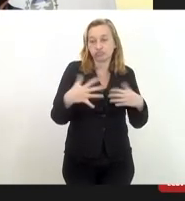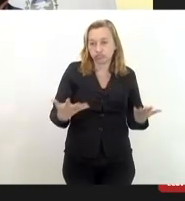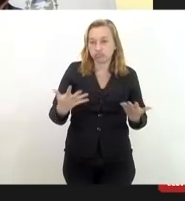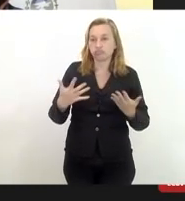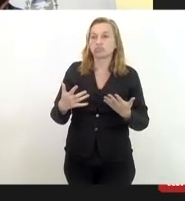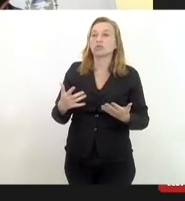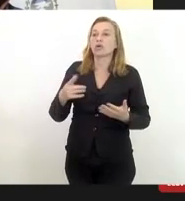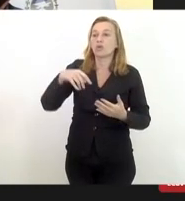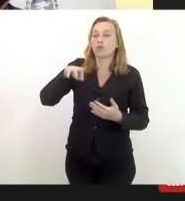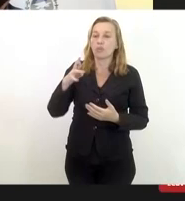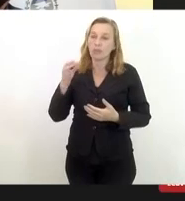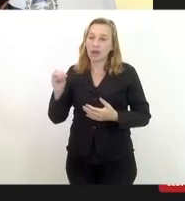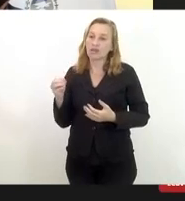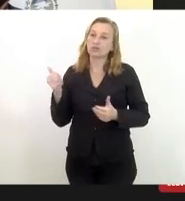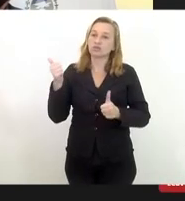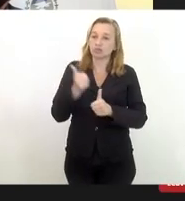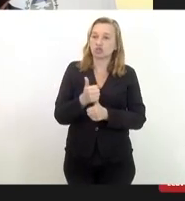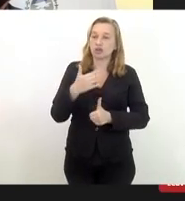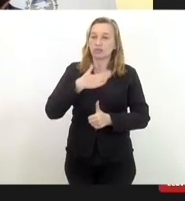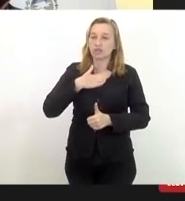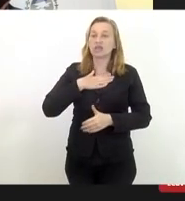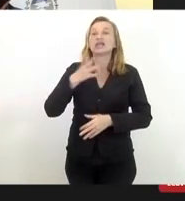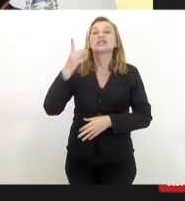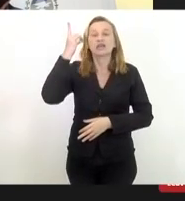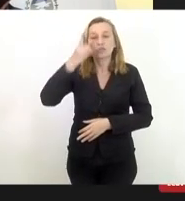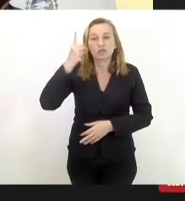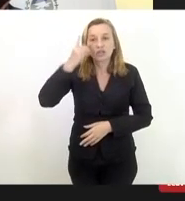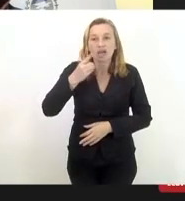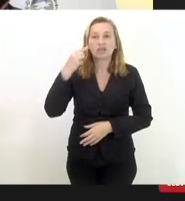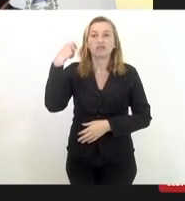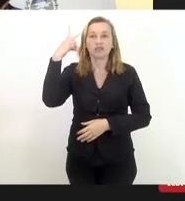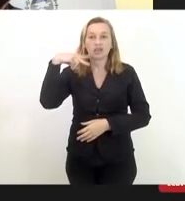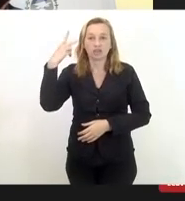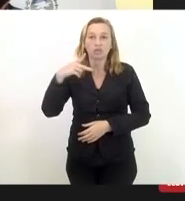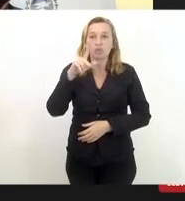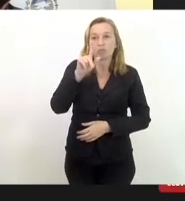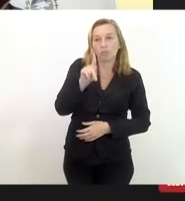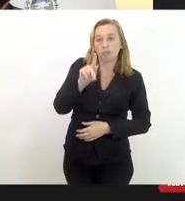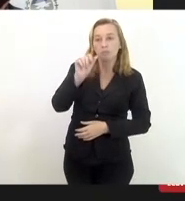que for preciso, mas deputada, vereador Paulo,